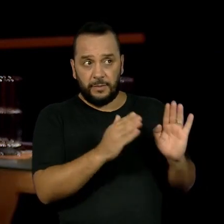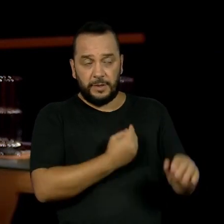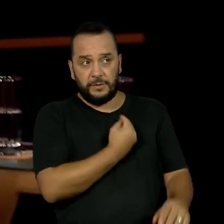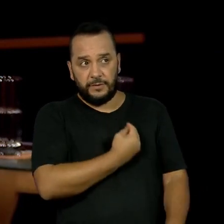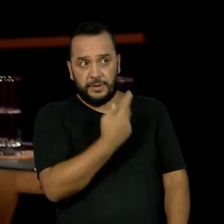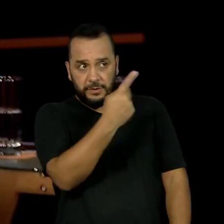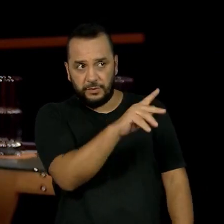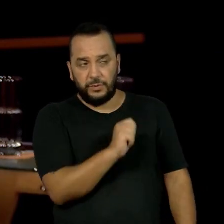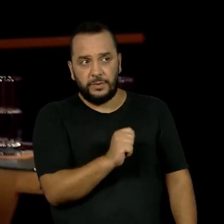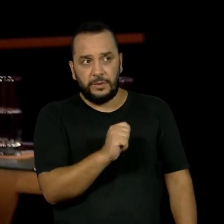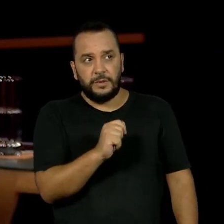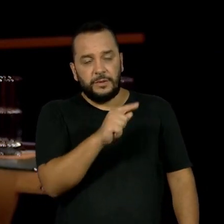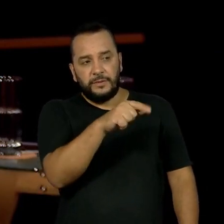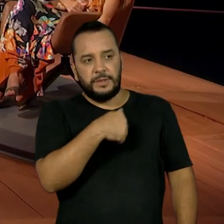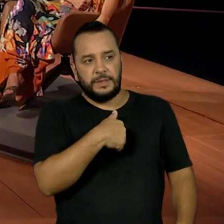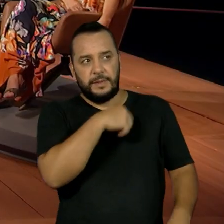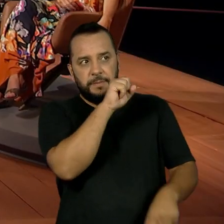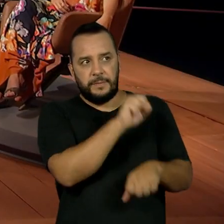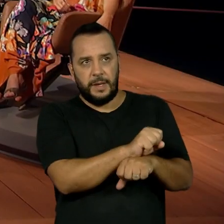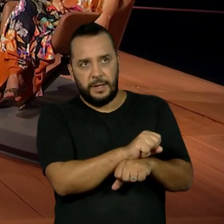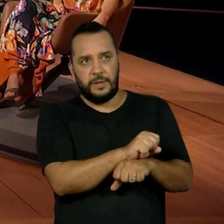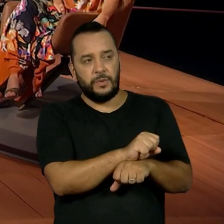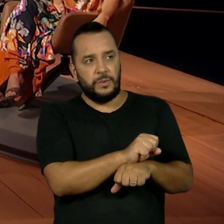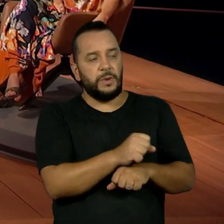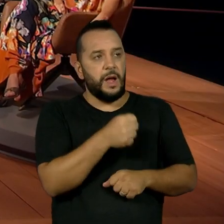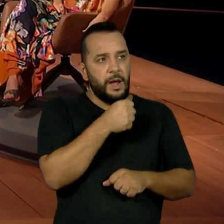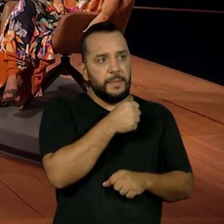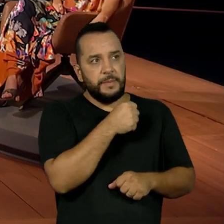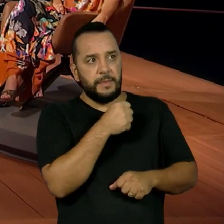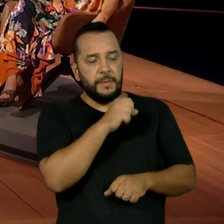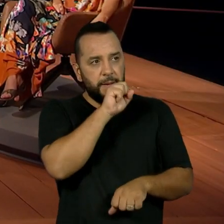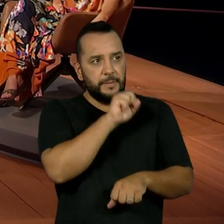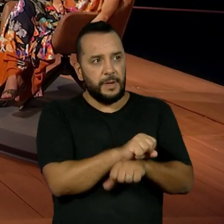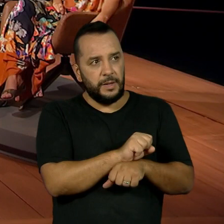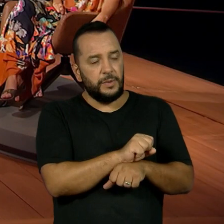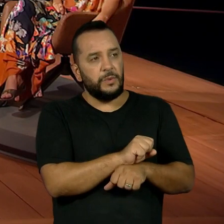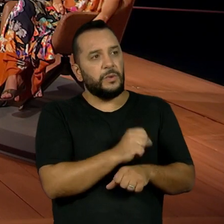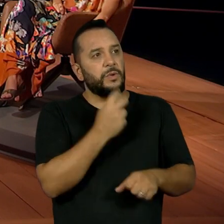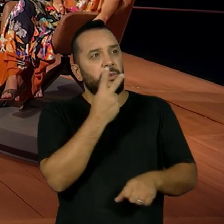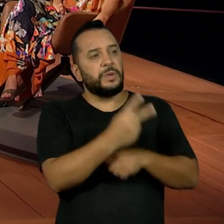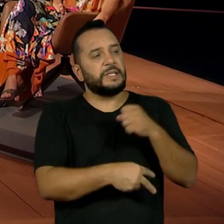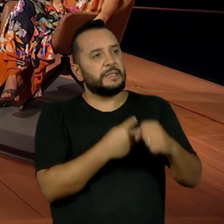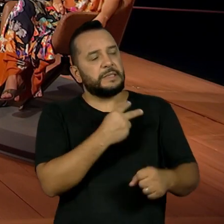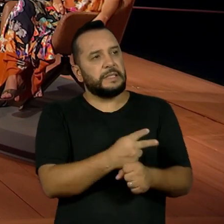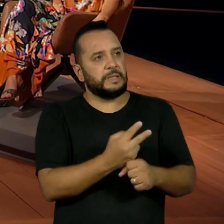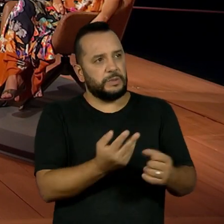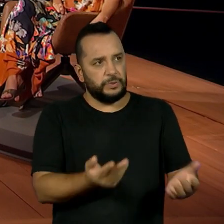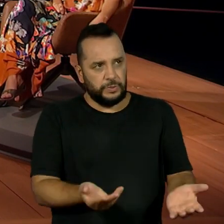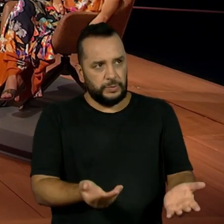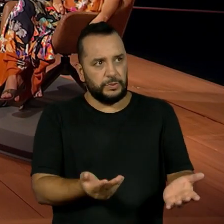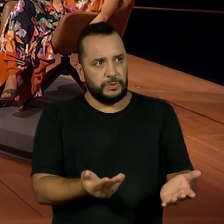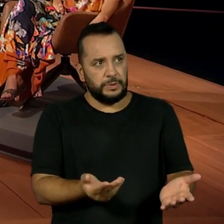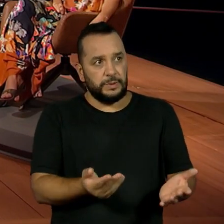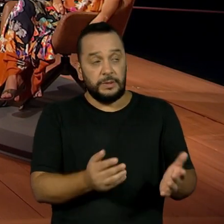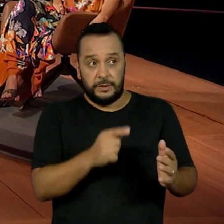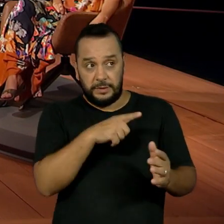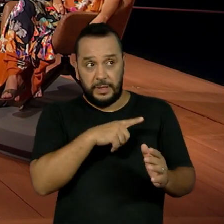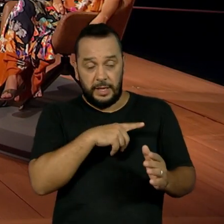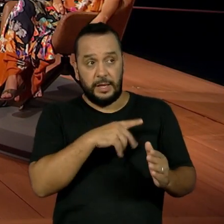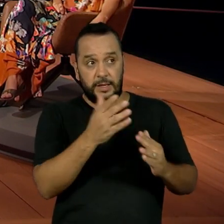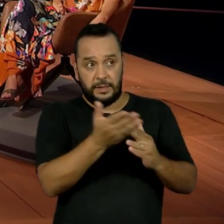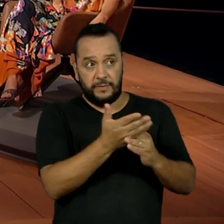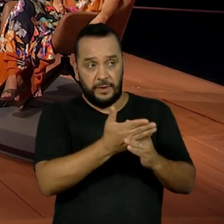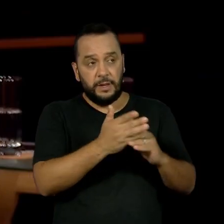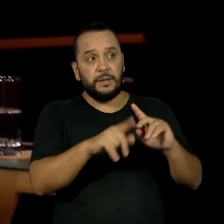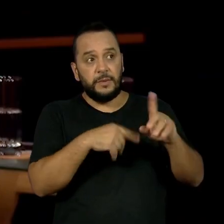já mencionou também, que você teve que parar de cantar por cerca de 2 anos, né? Nós vamos fazer uma breve